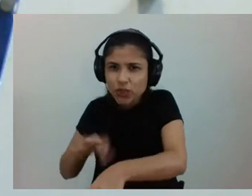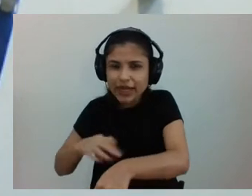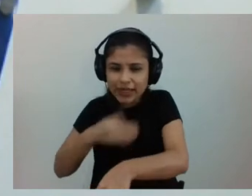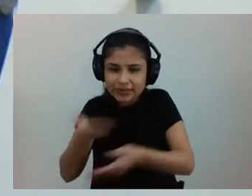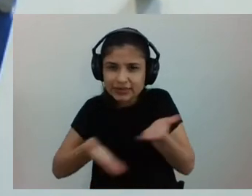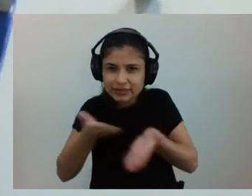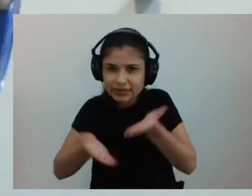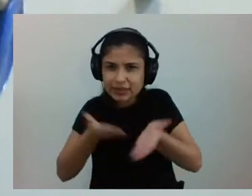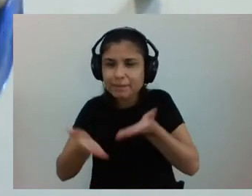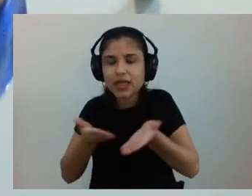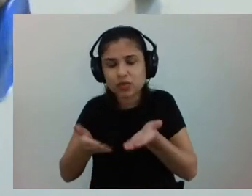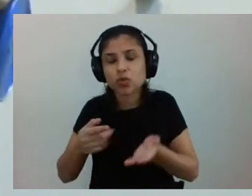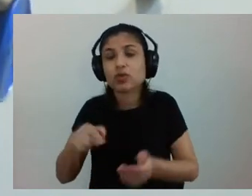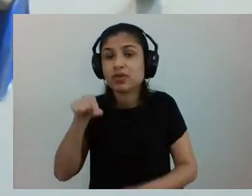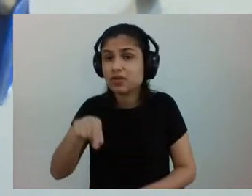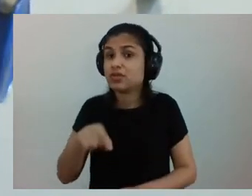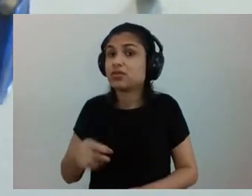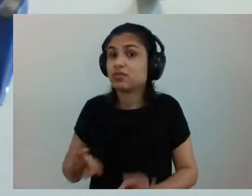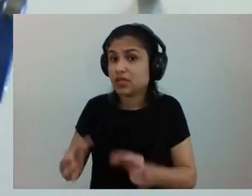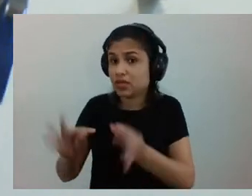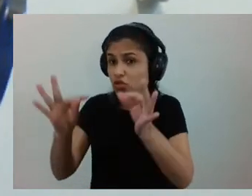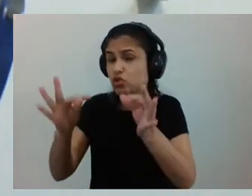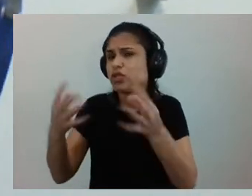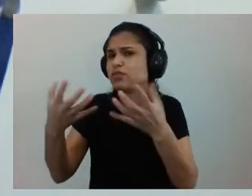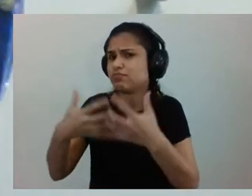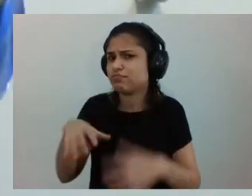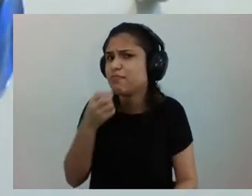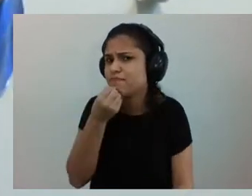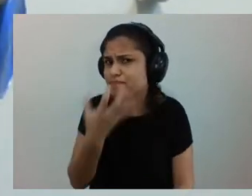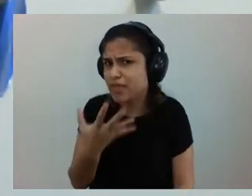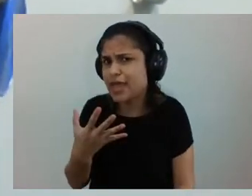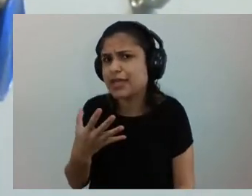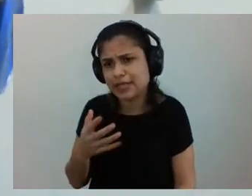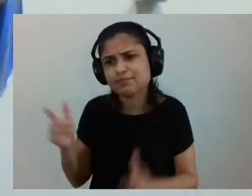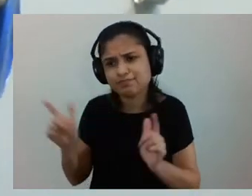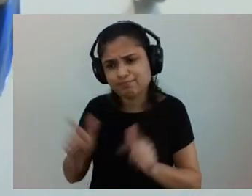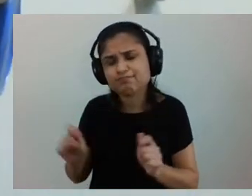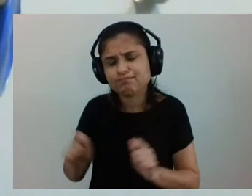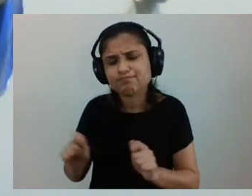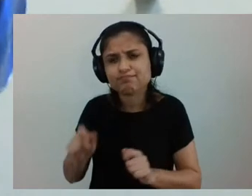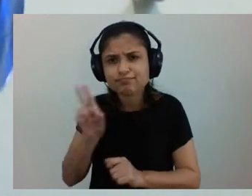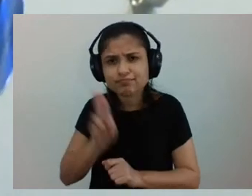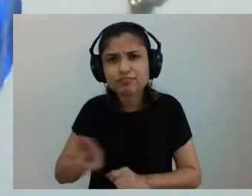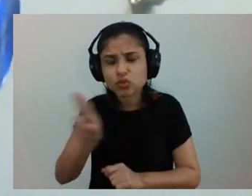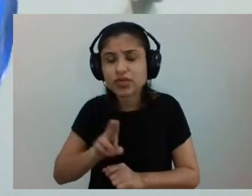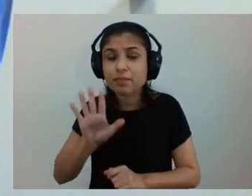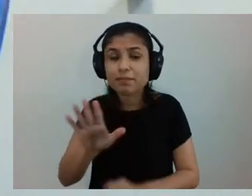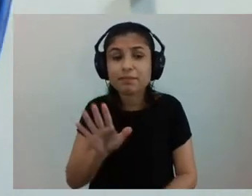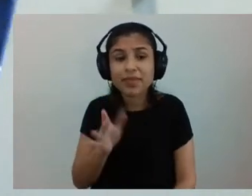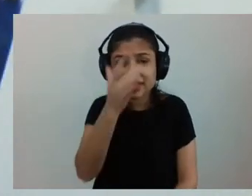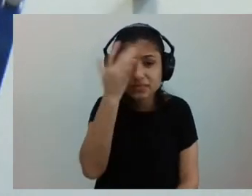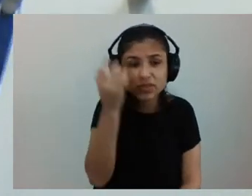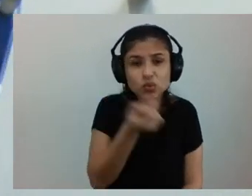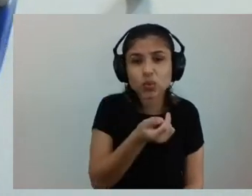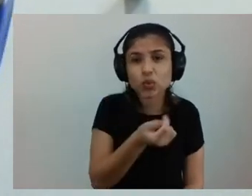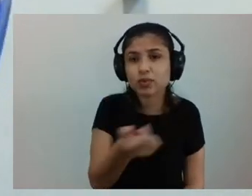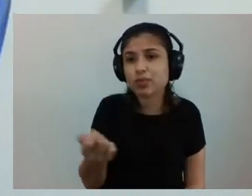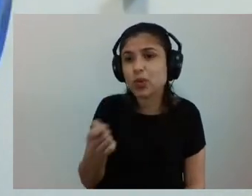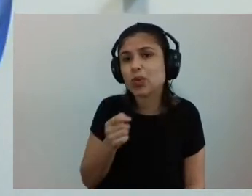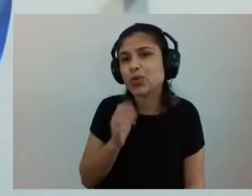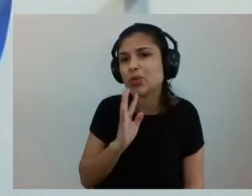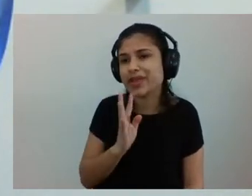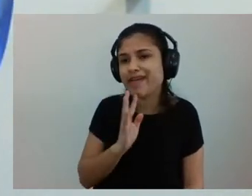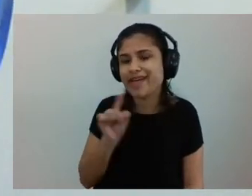né, é uma tecnologia que funciona muito bem, tá, e que pouca gente conhece aí, que tá no mercado, né, o pessoal que trabalha na linha de frente,